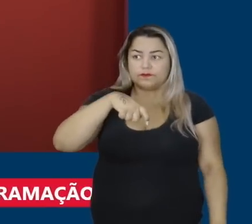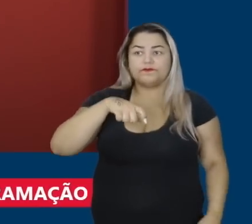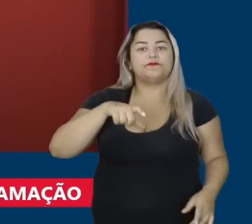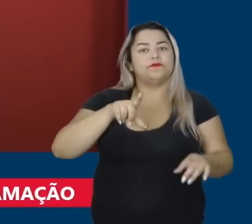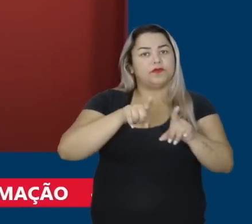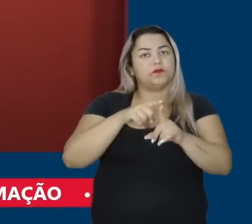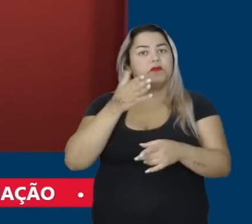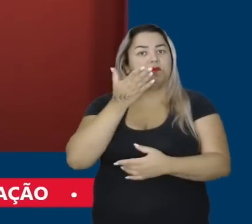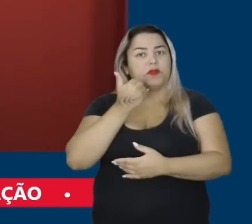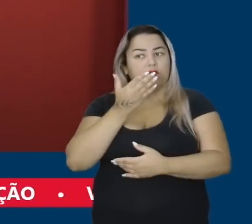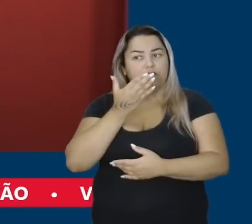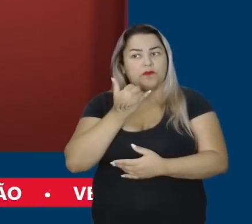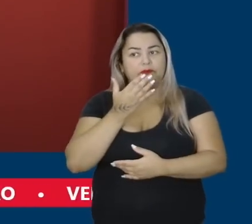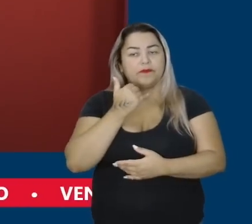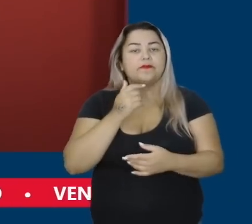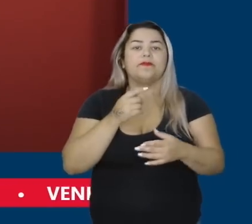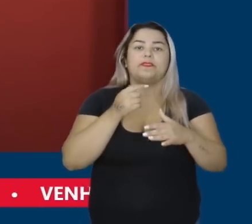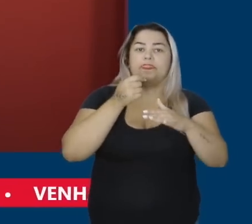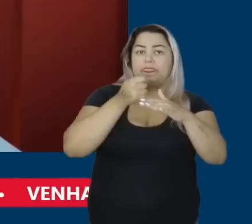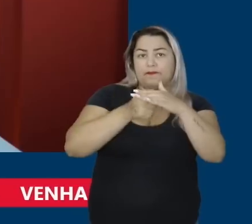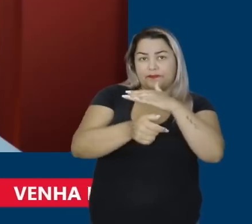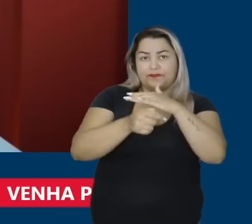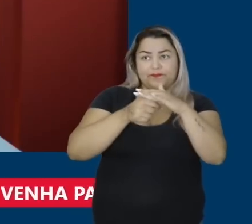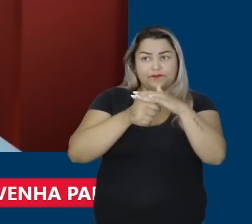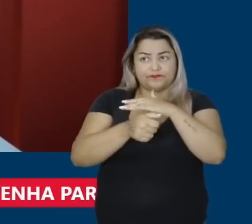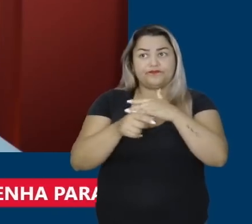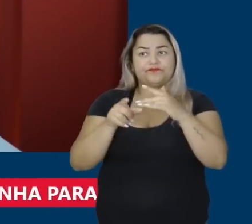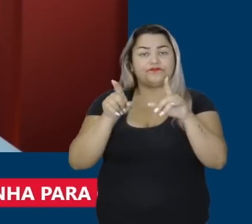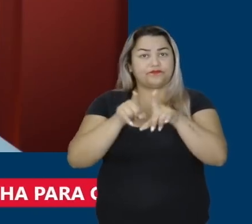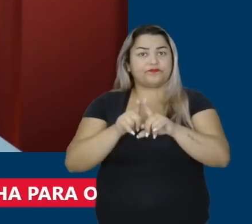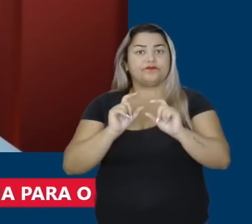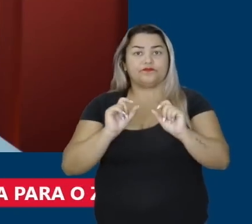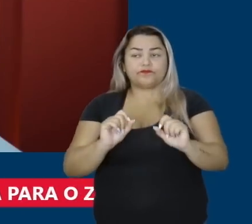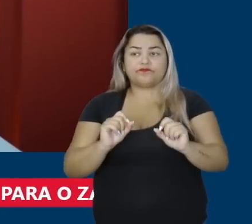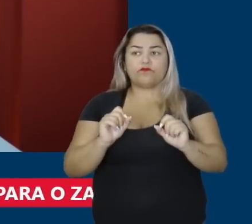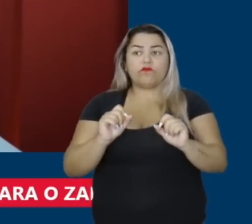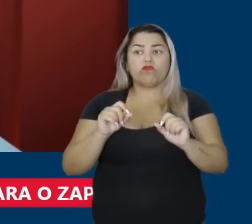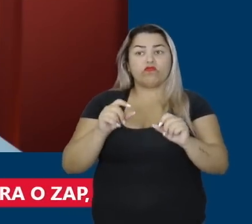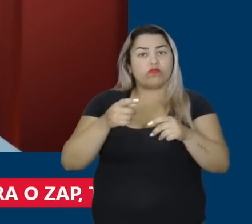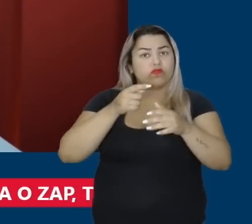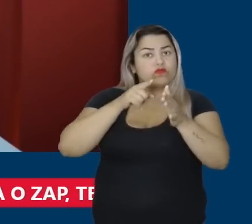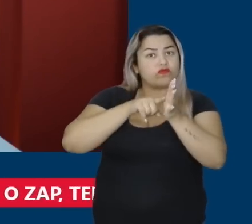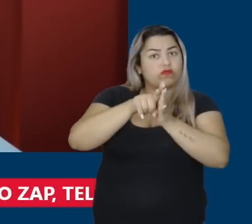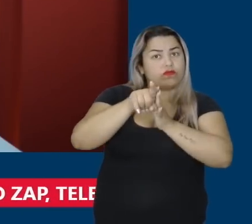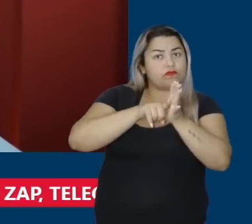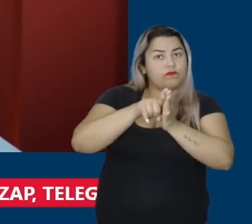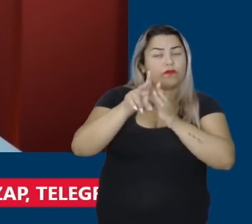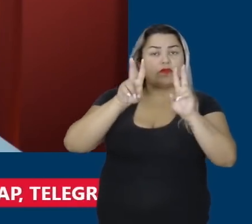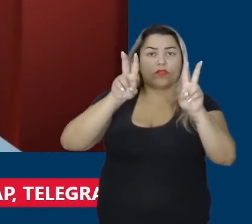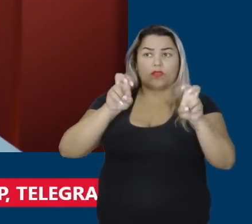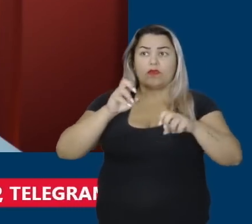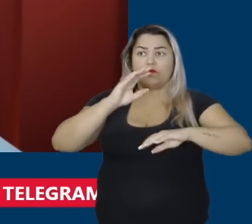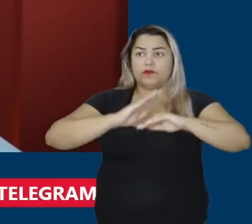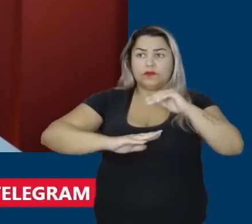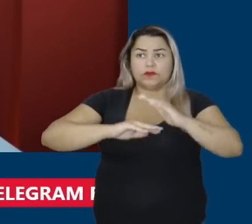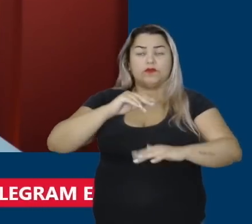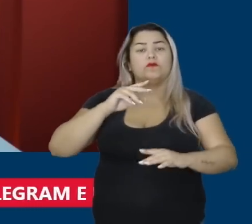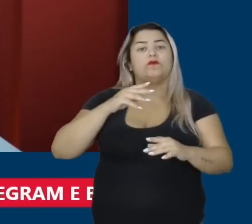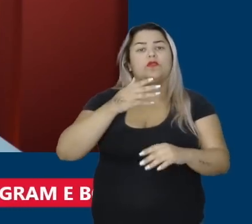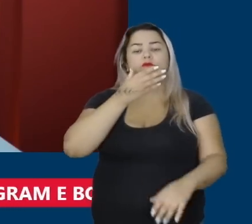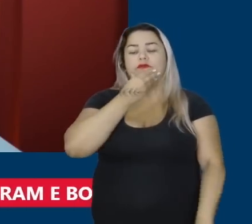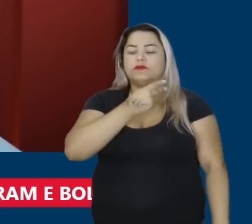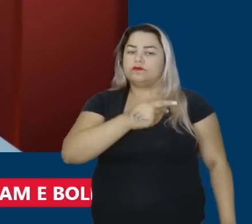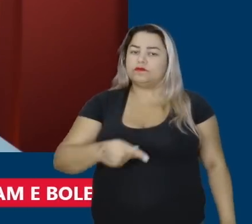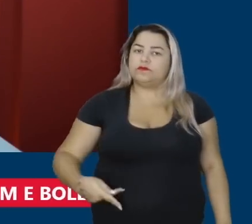para comer. Ao financiamento de qualquer bem. Uma petição formal de investigação sobre as ações do presidente do BC e